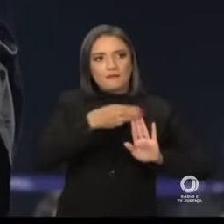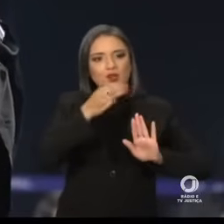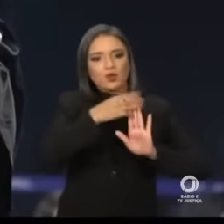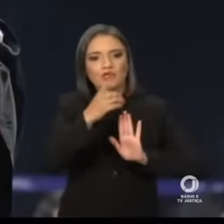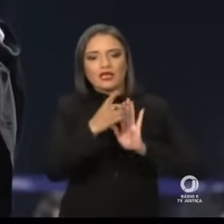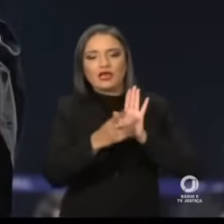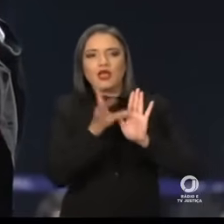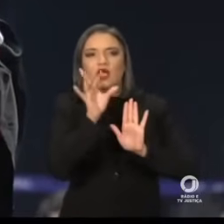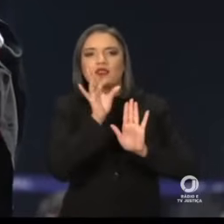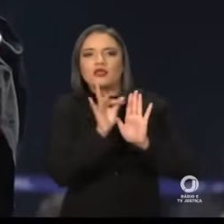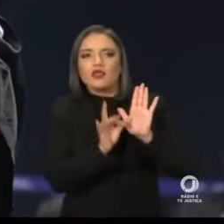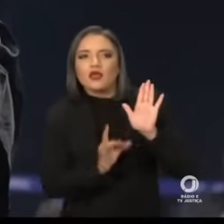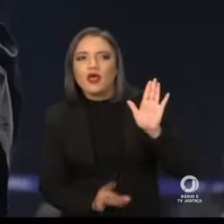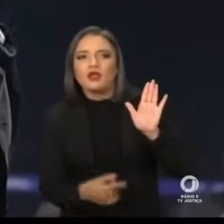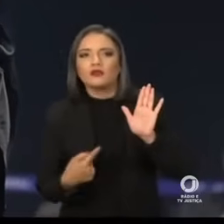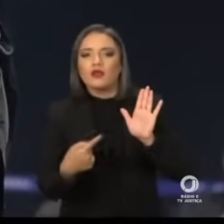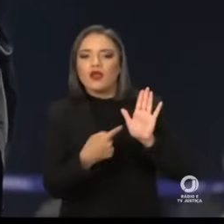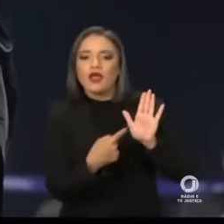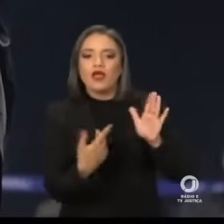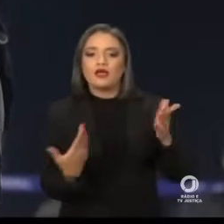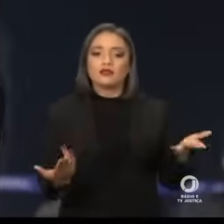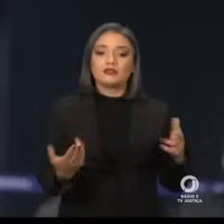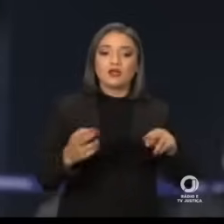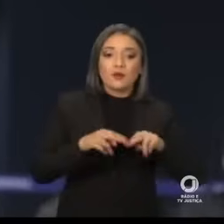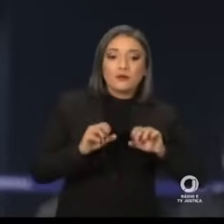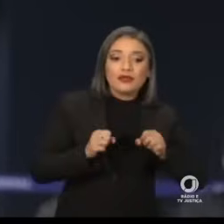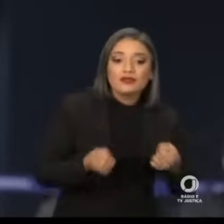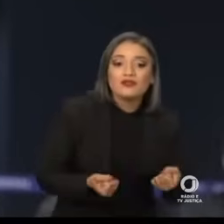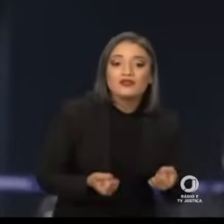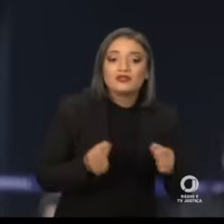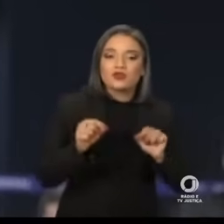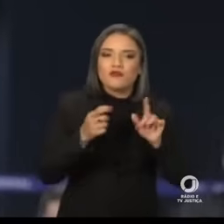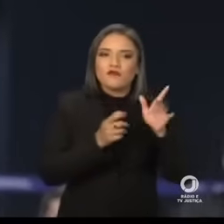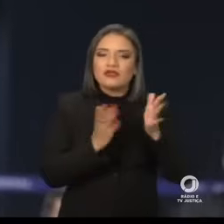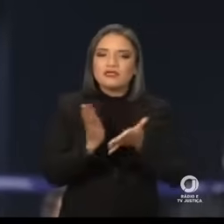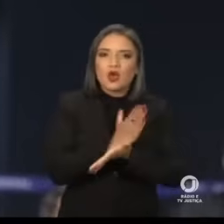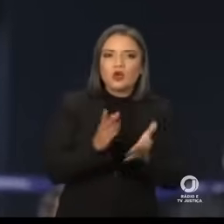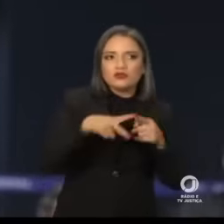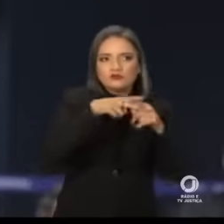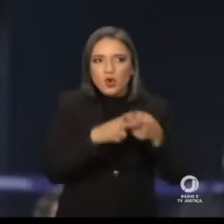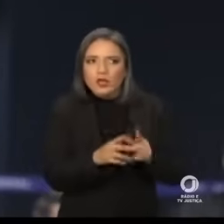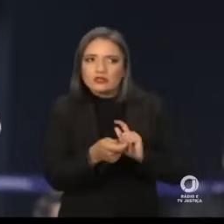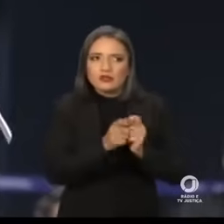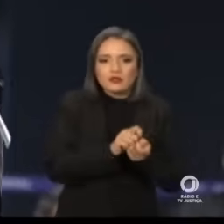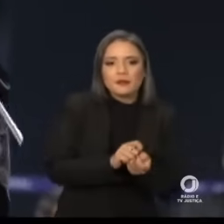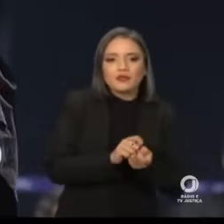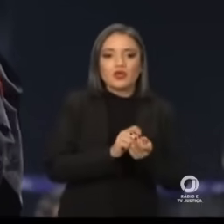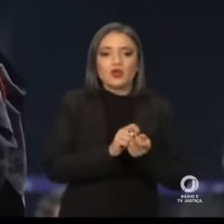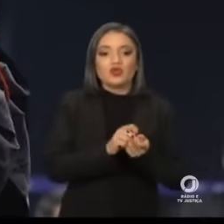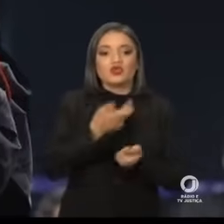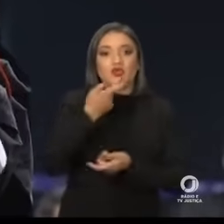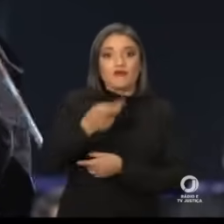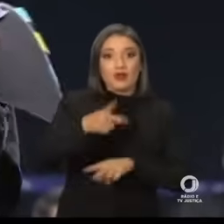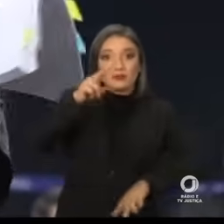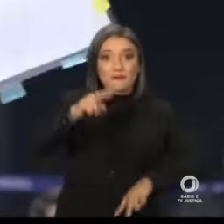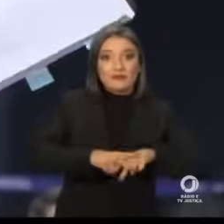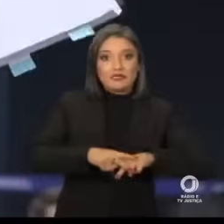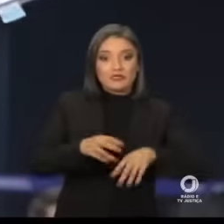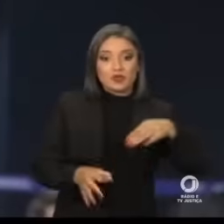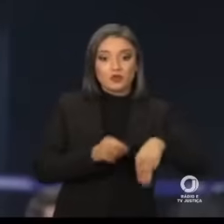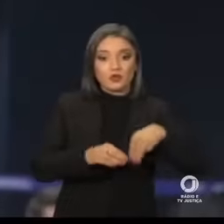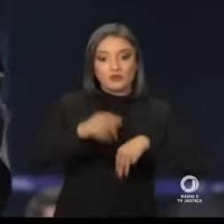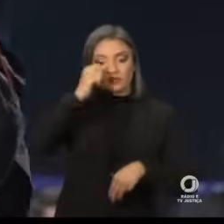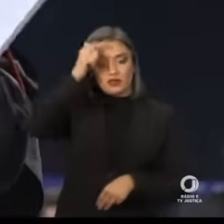os considerandos. De acordo com o que ele fez adiante, ajustes na minuta, submetendo apenas a prisão do ministro Alexandre de Moraes. Isso aqui